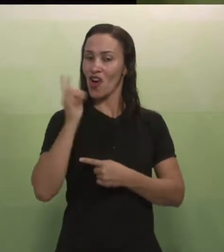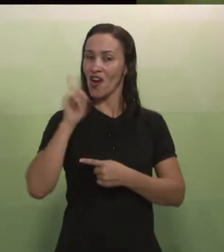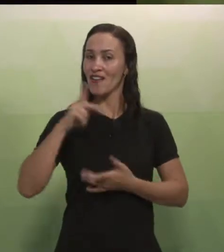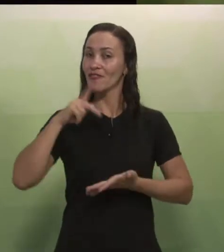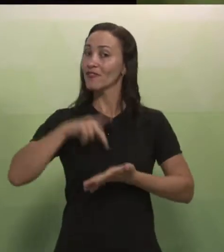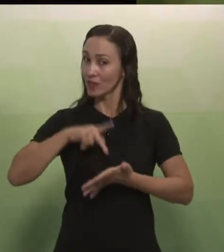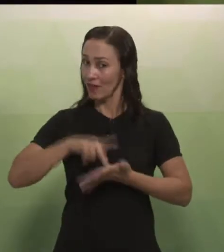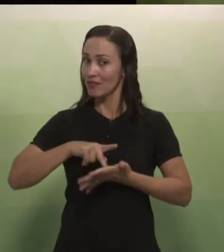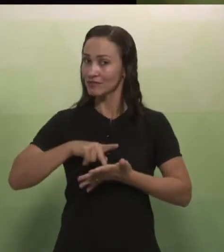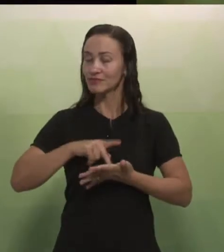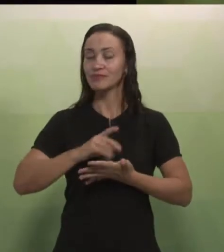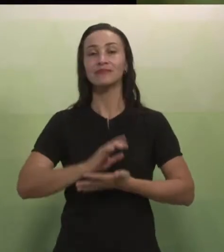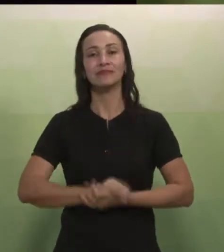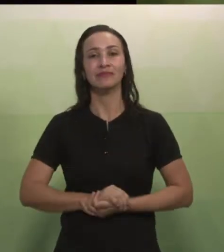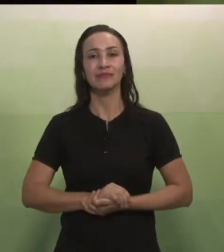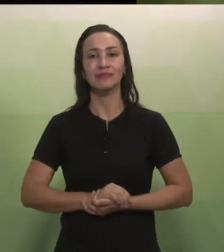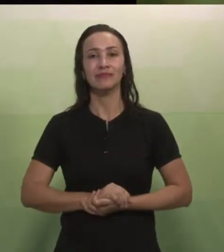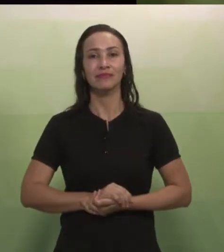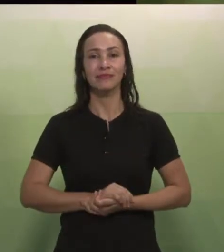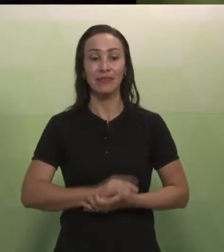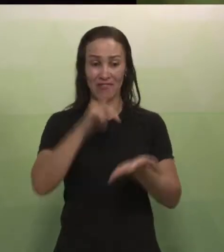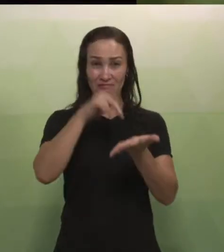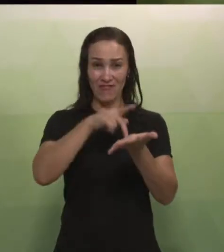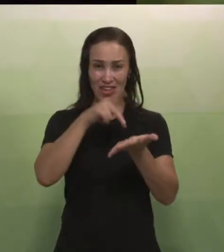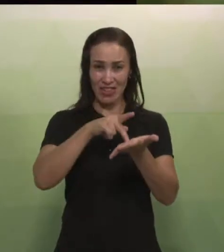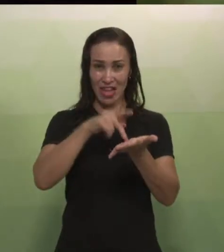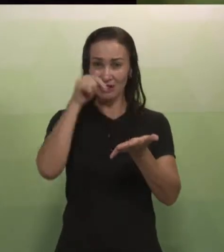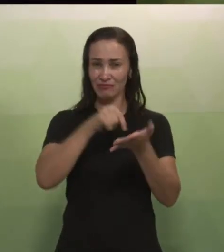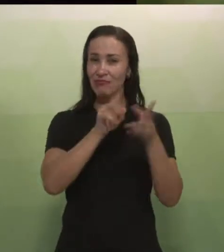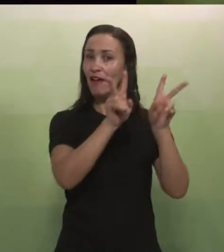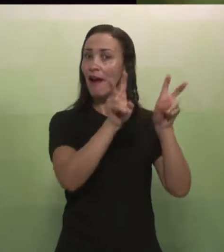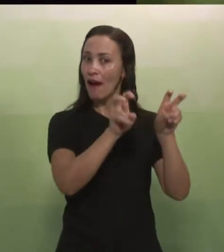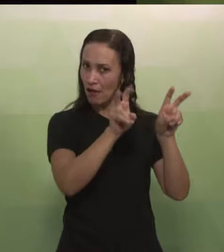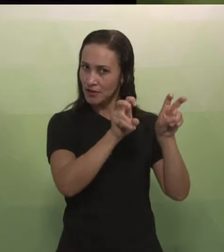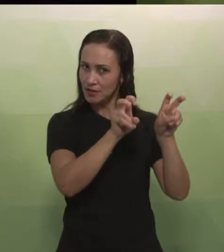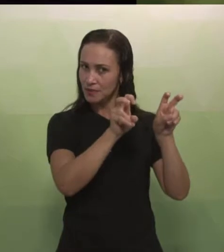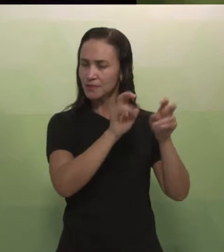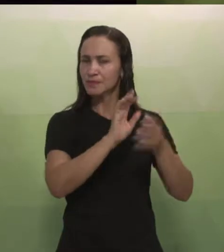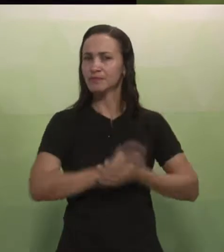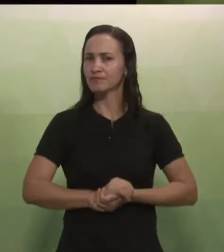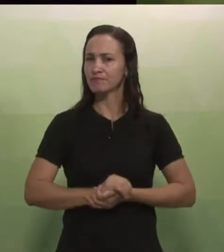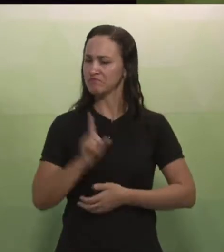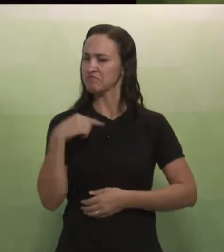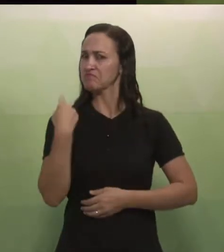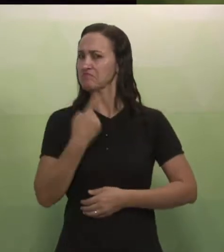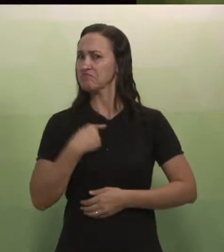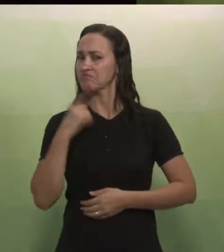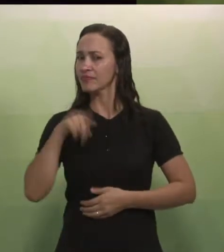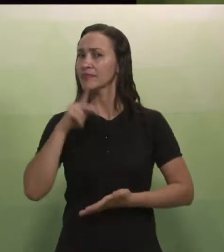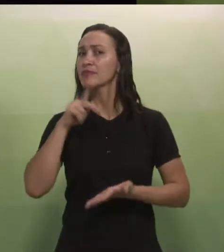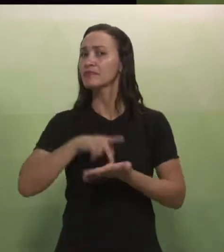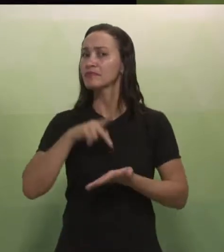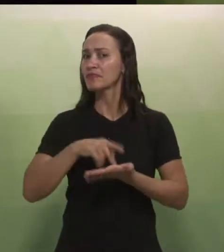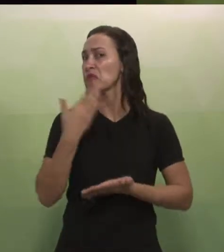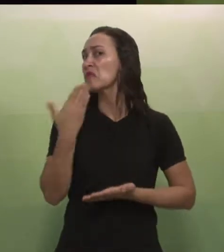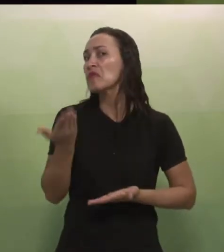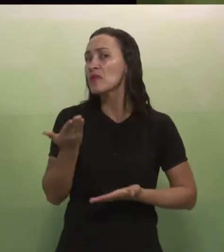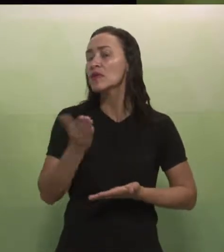verdades. E essas verdades eu coloco entre aspas, O que são nossas